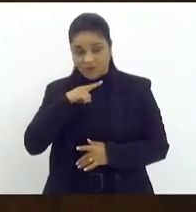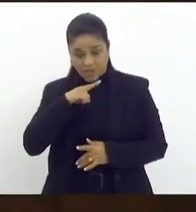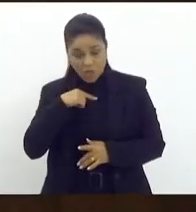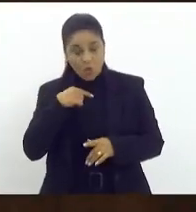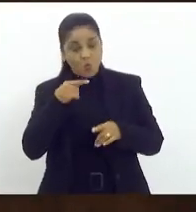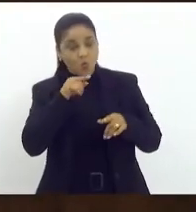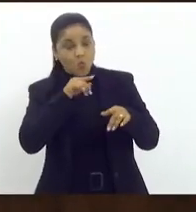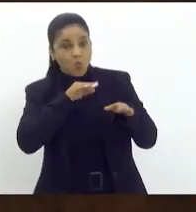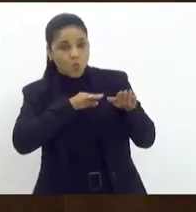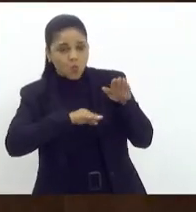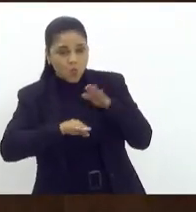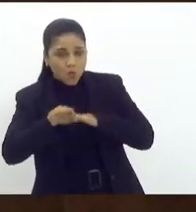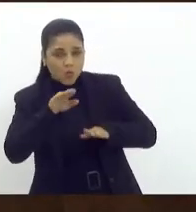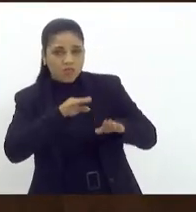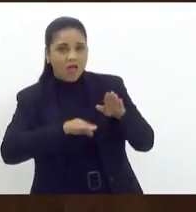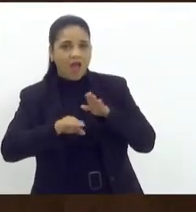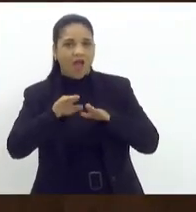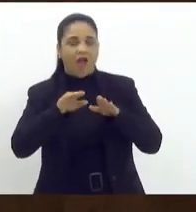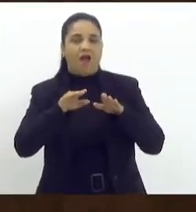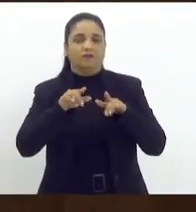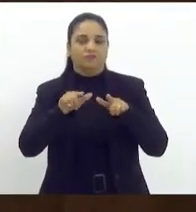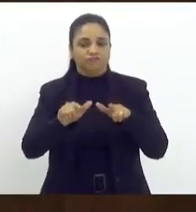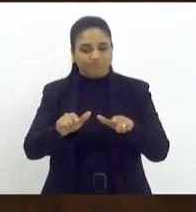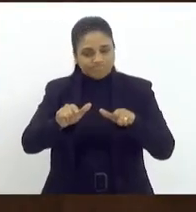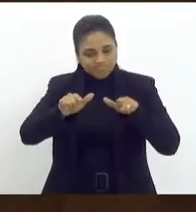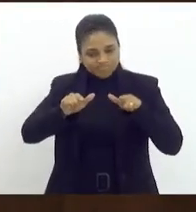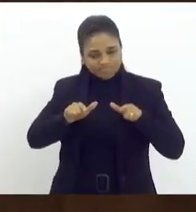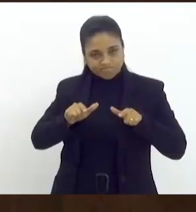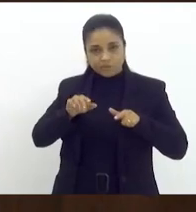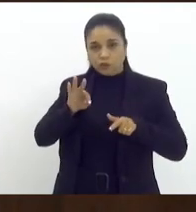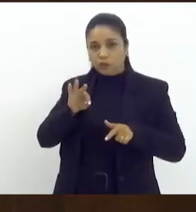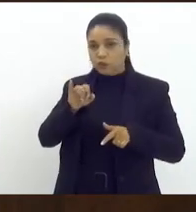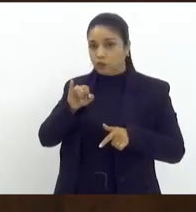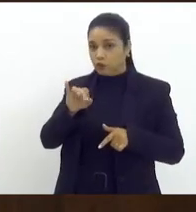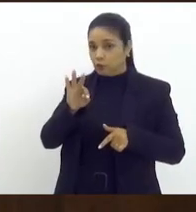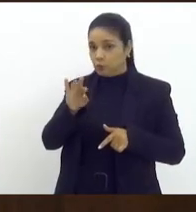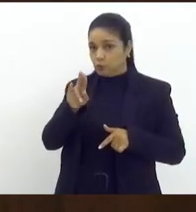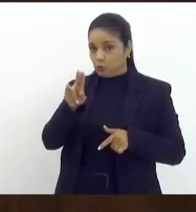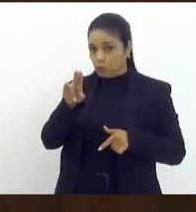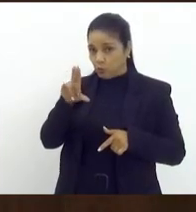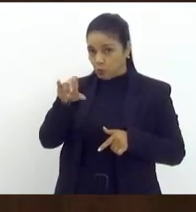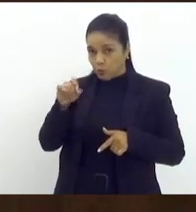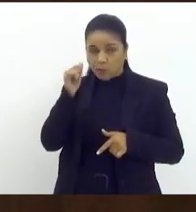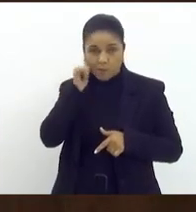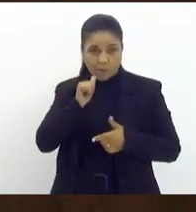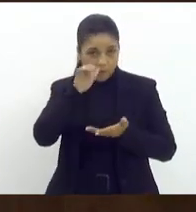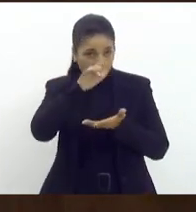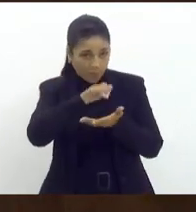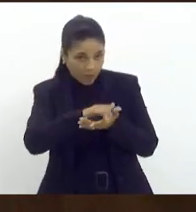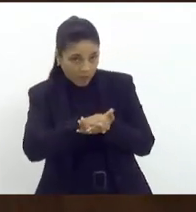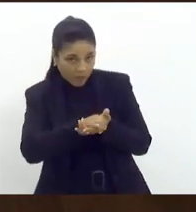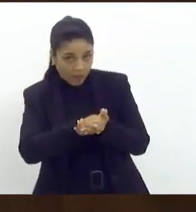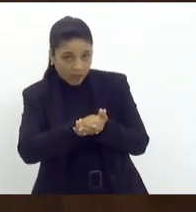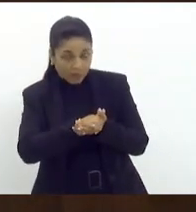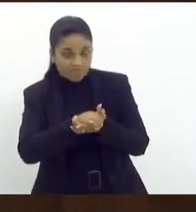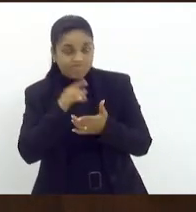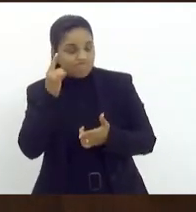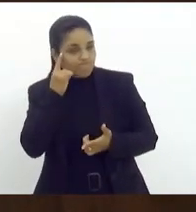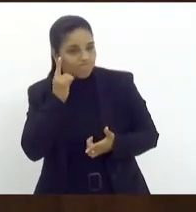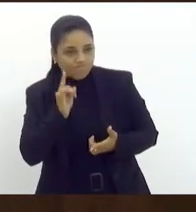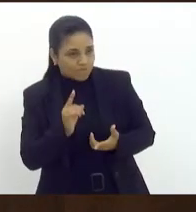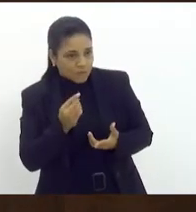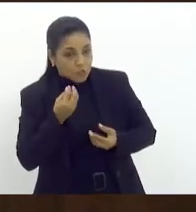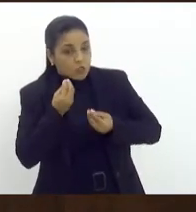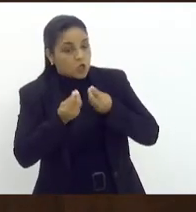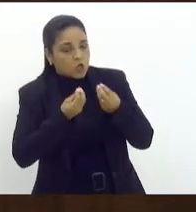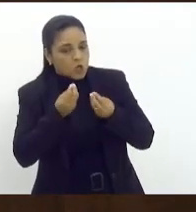o cuidado de dar os títulos de propriedade para as esposas eu não sei como cargas d'águas ele